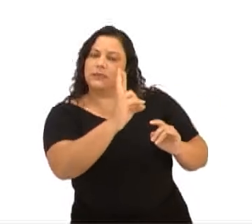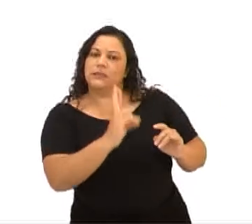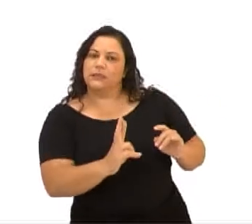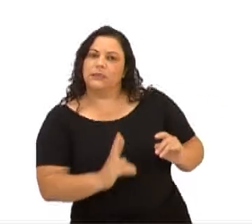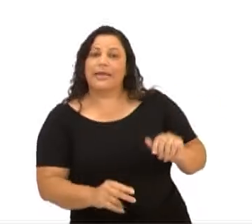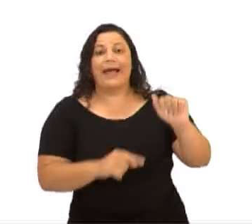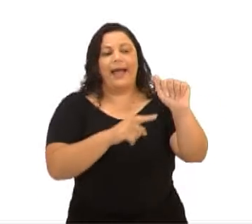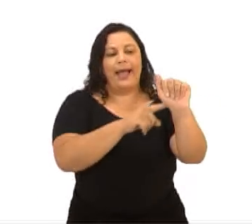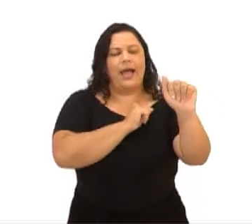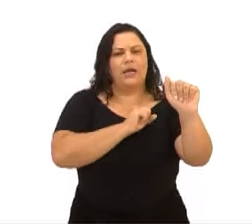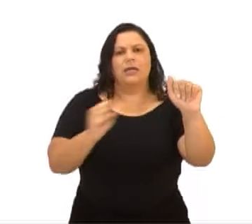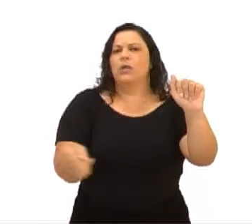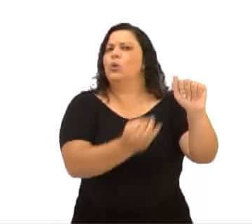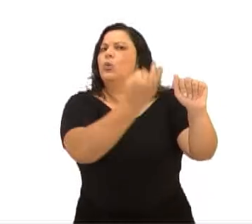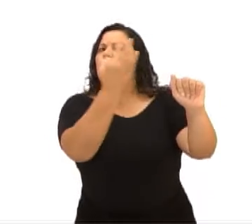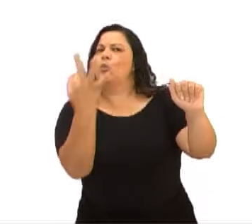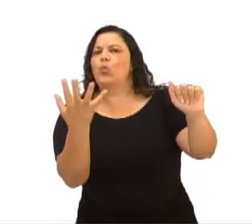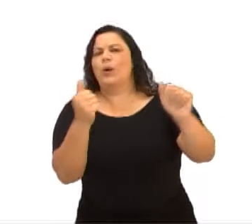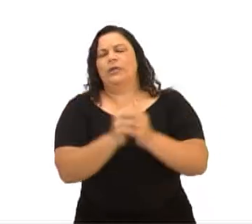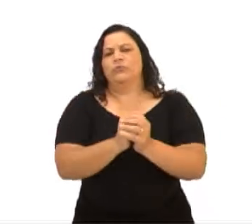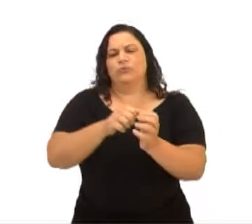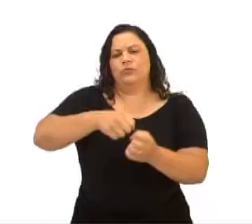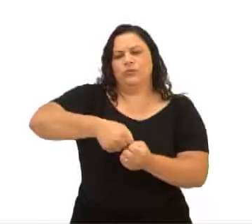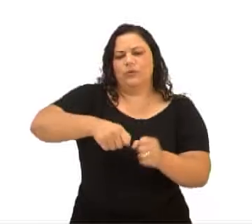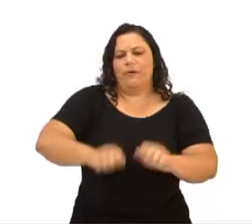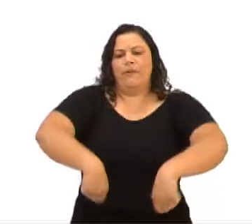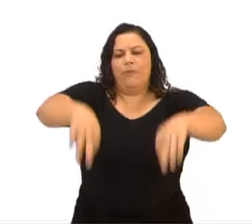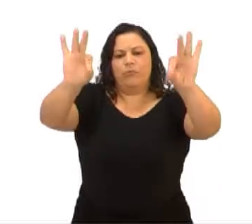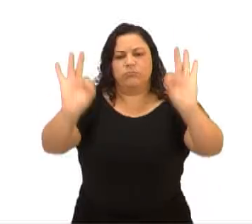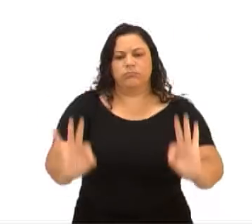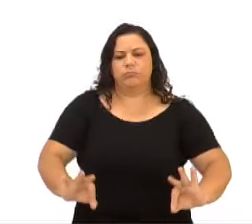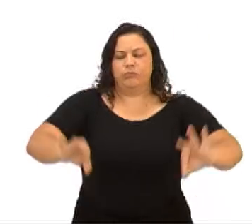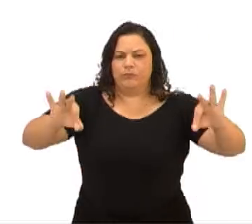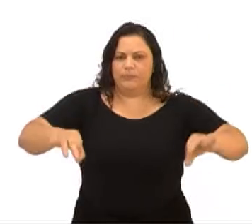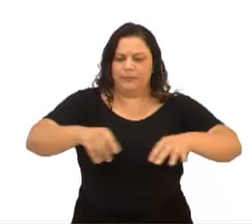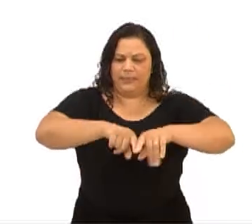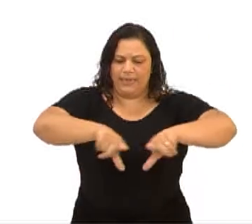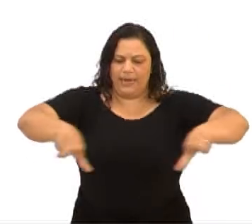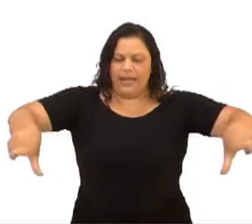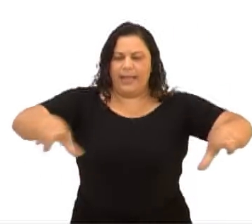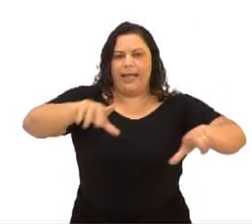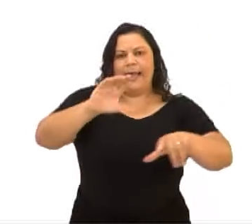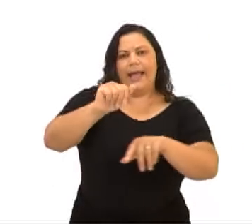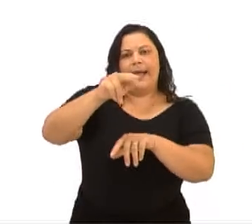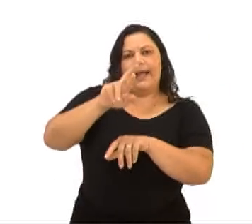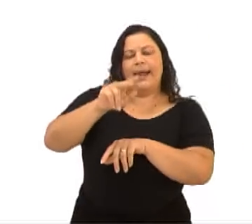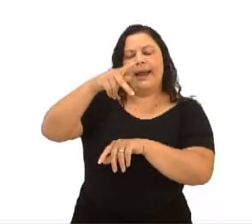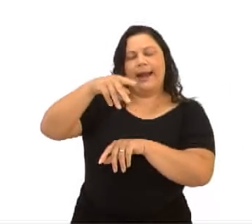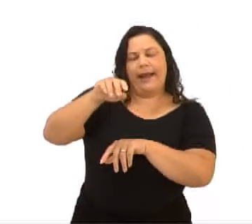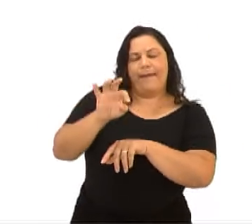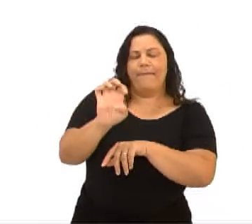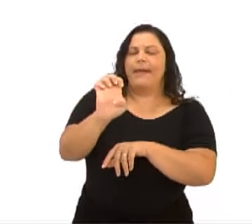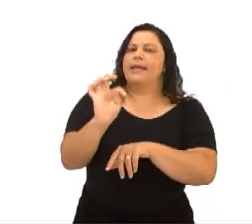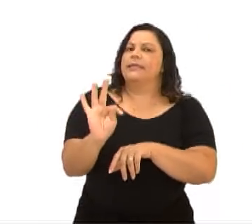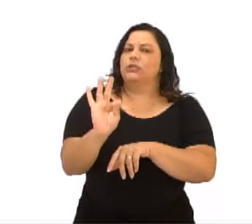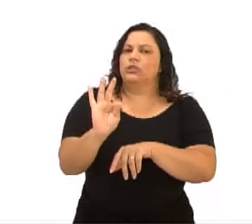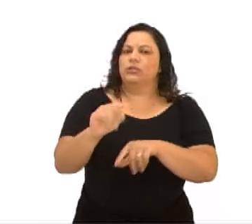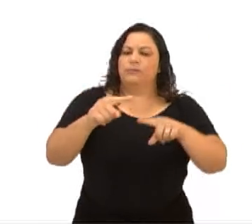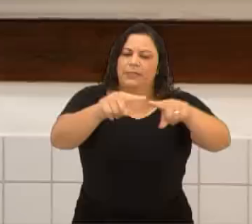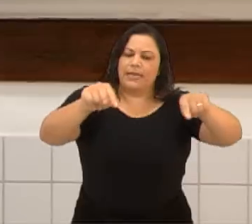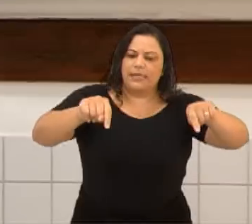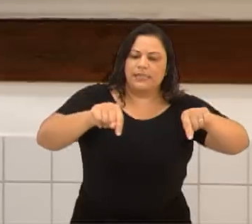são necessários ao todo para cobrir o piso da sala, do corredor e dos 2